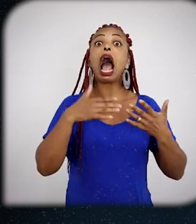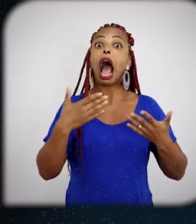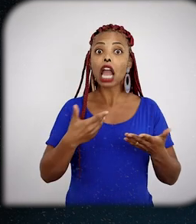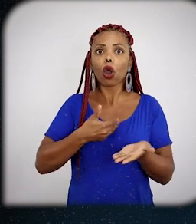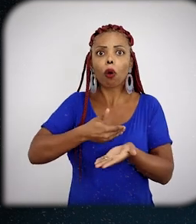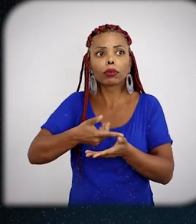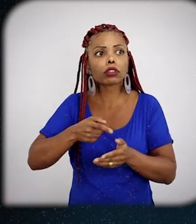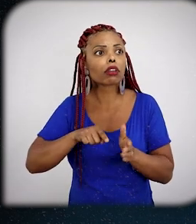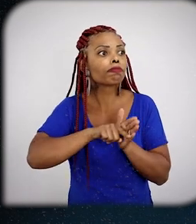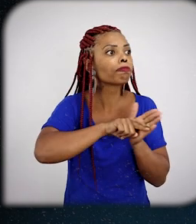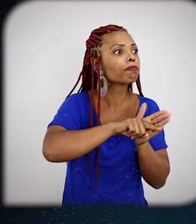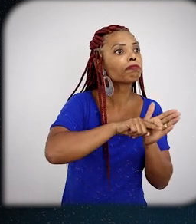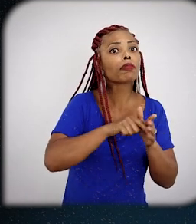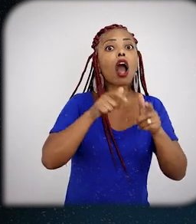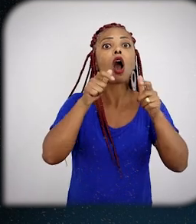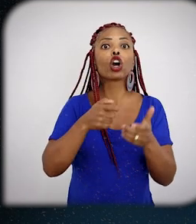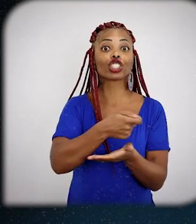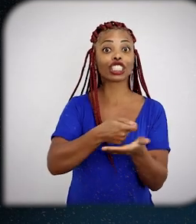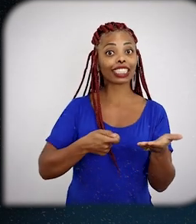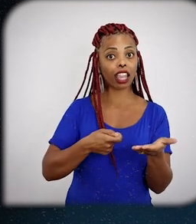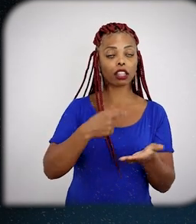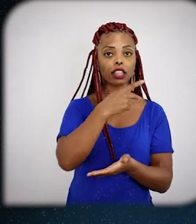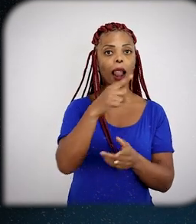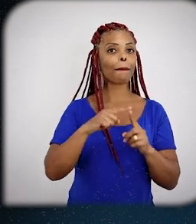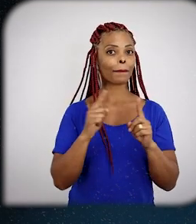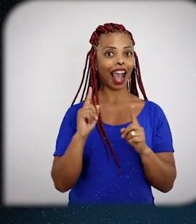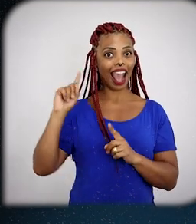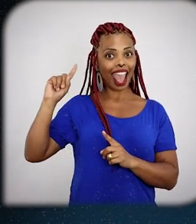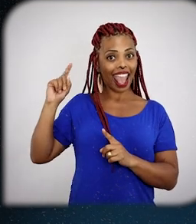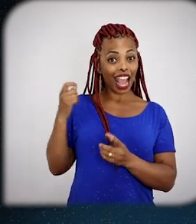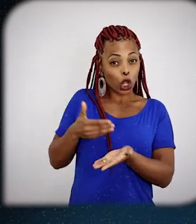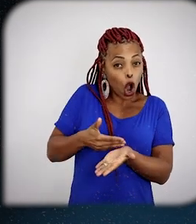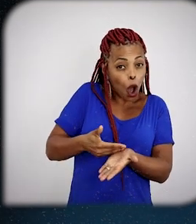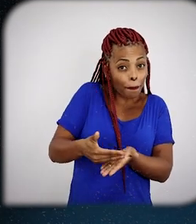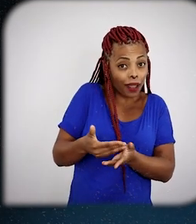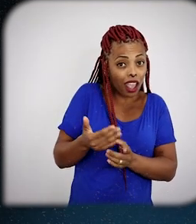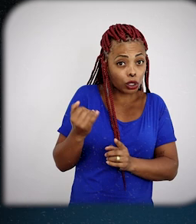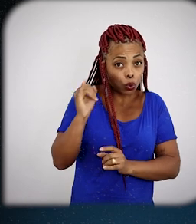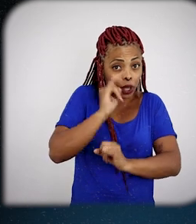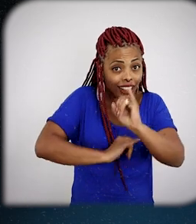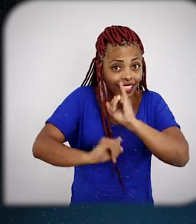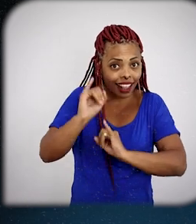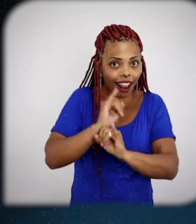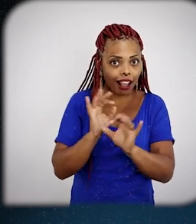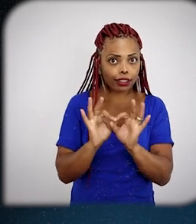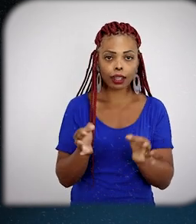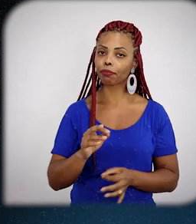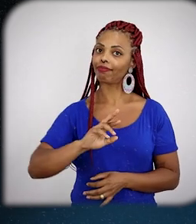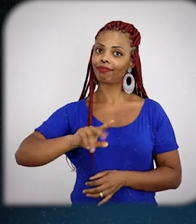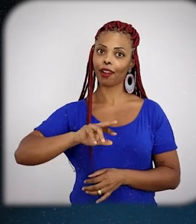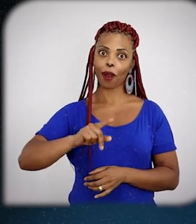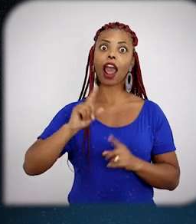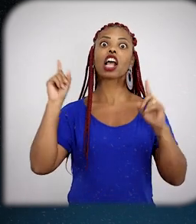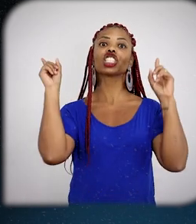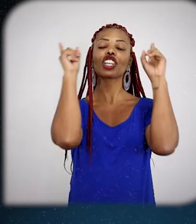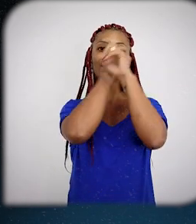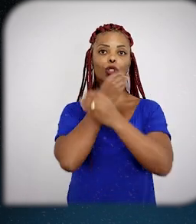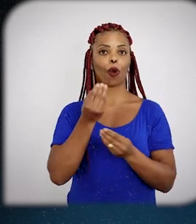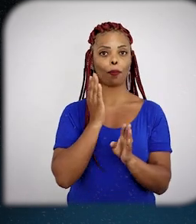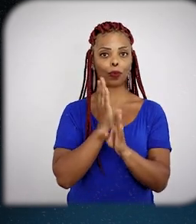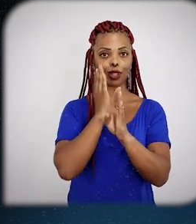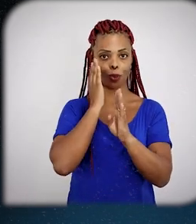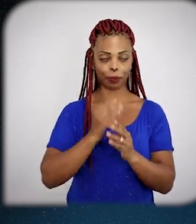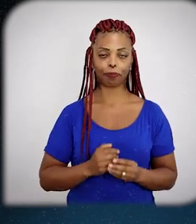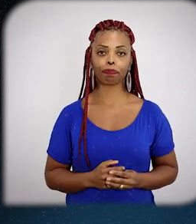fui buscar os textos delas, o que não era simples no início da internet. Era difícil